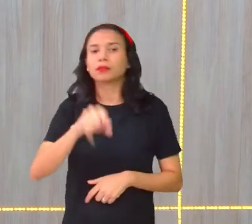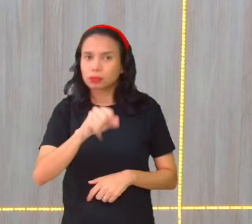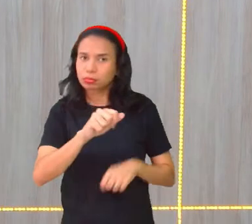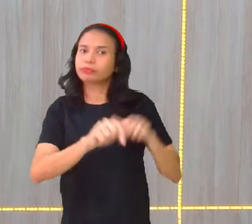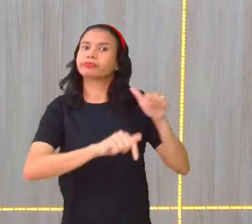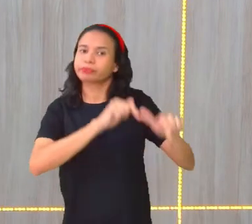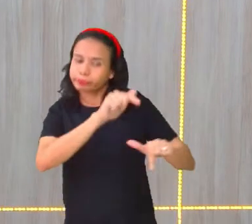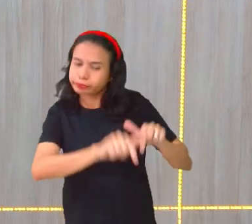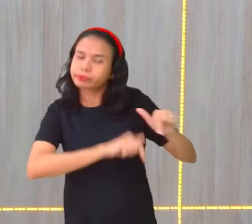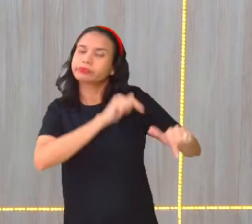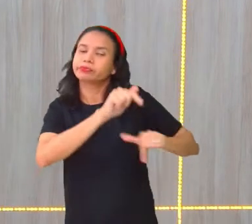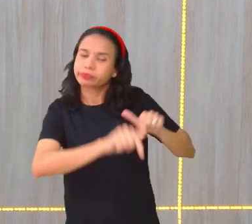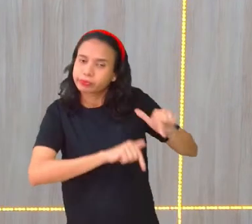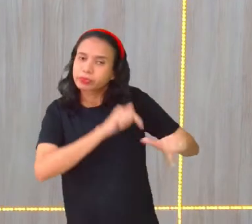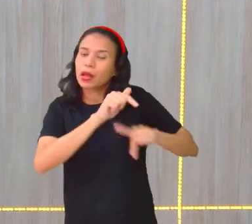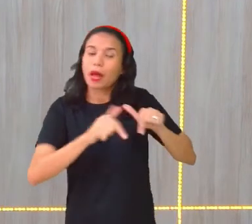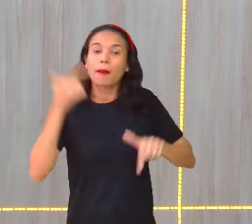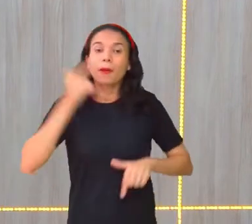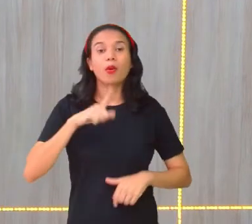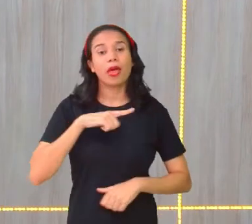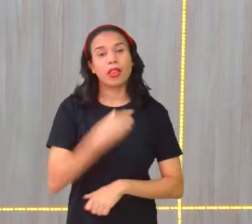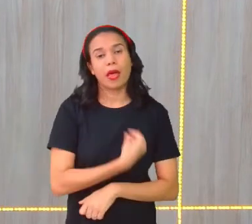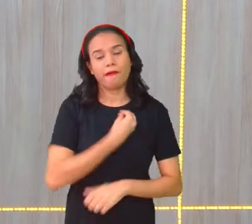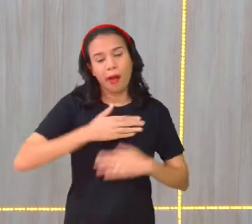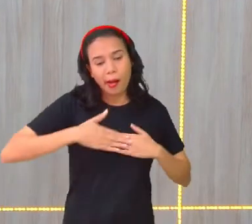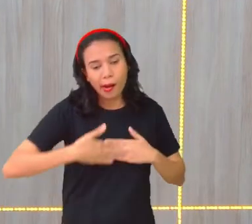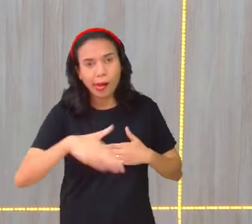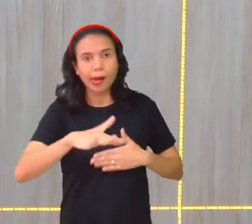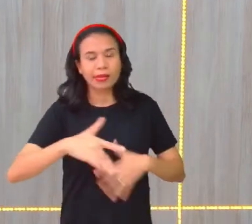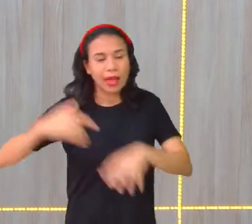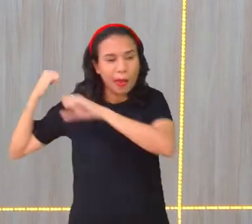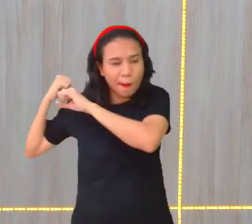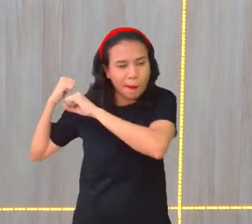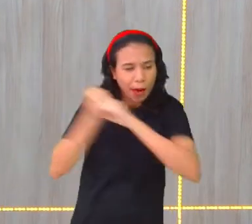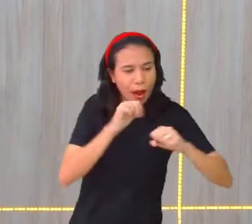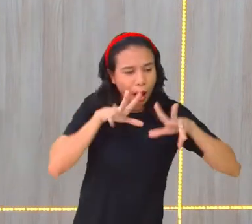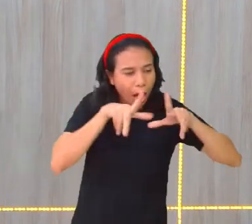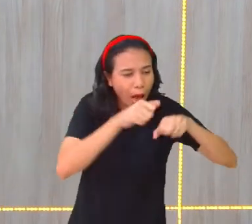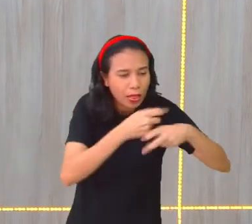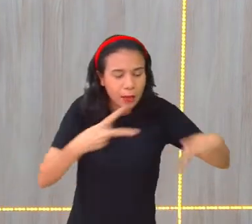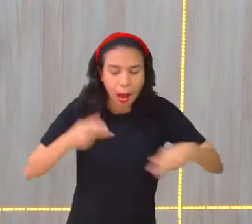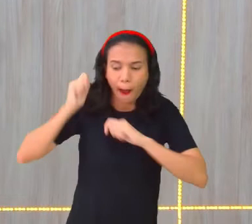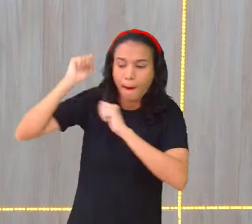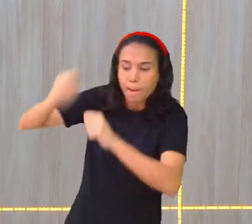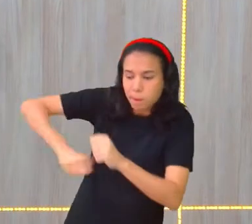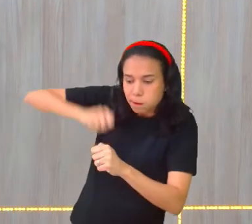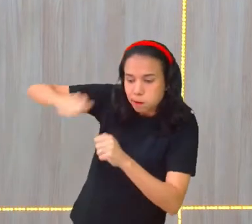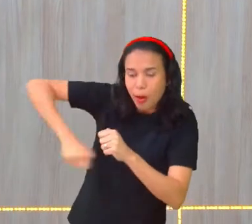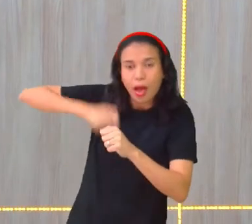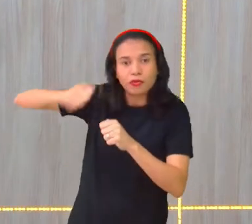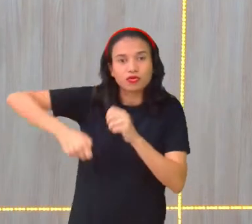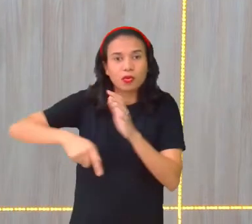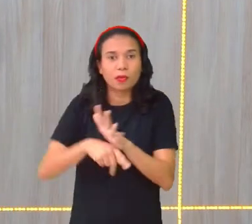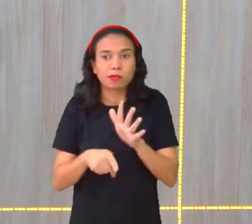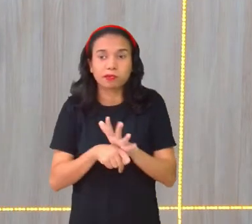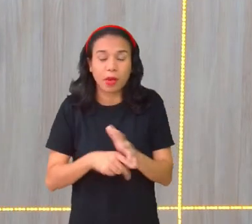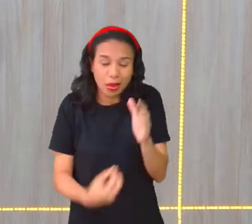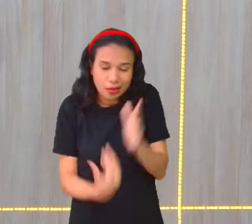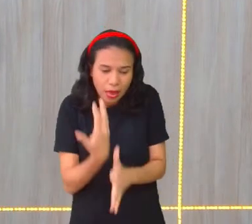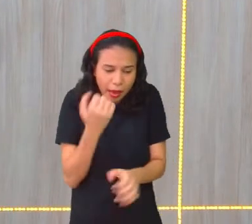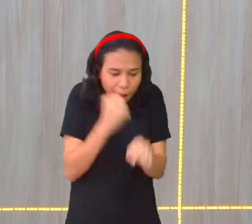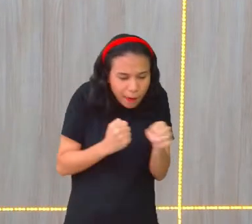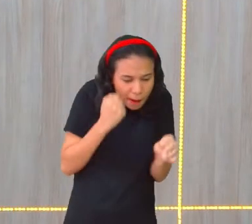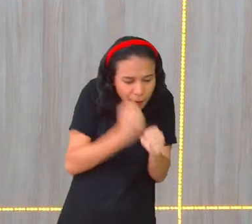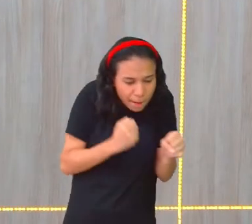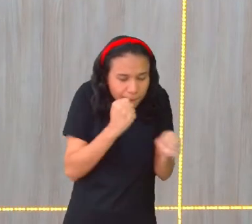né, gente? Trabalhava para se sustentar, né? Caçava, pescava, né? Montava lá as ferramentas deles,